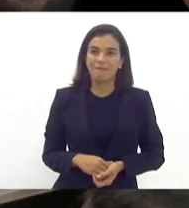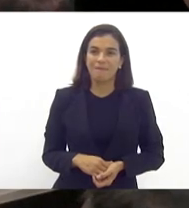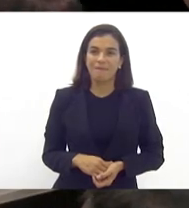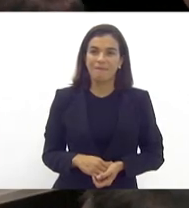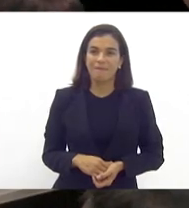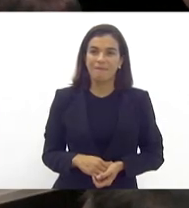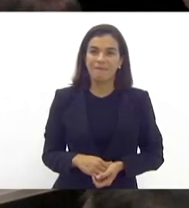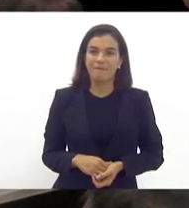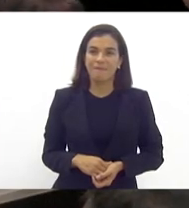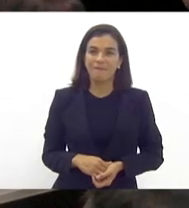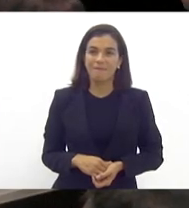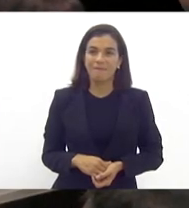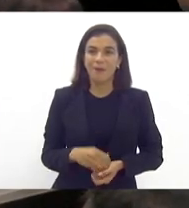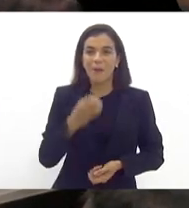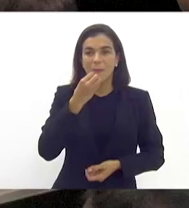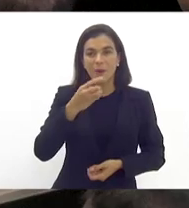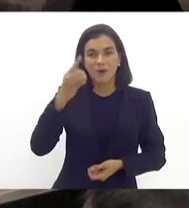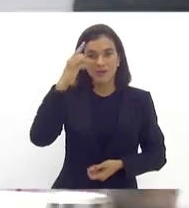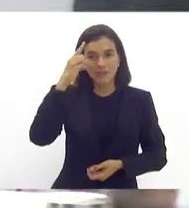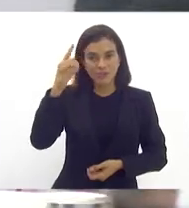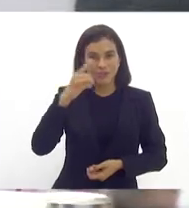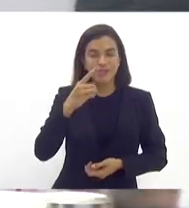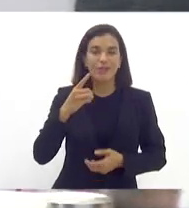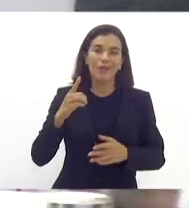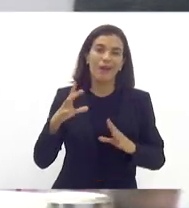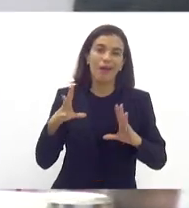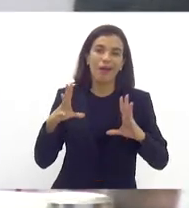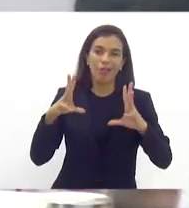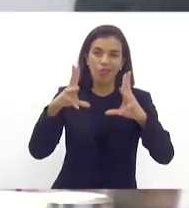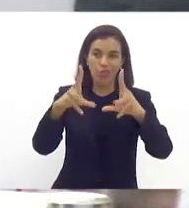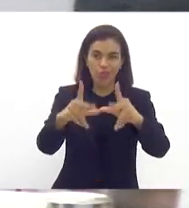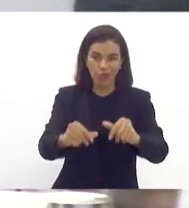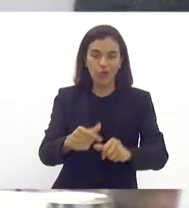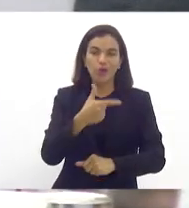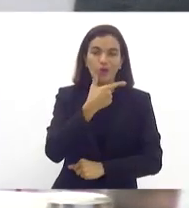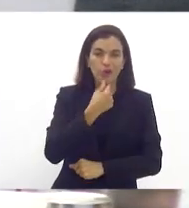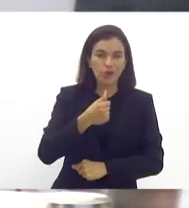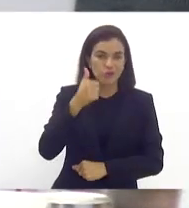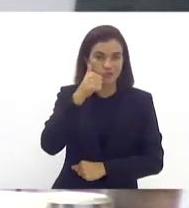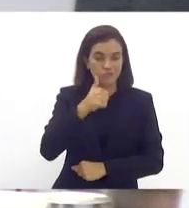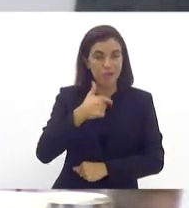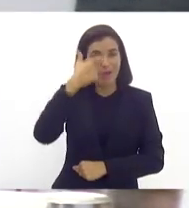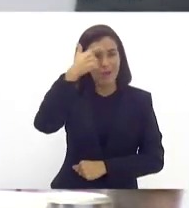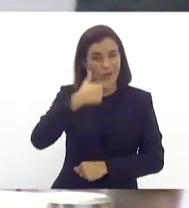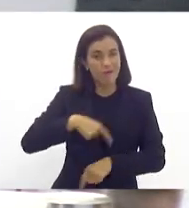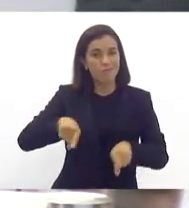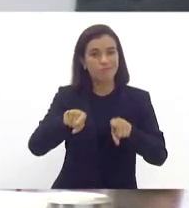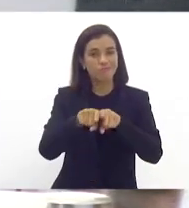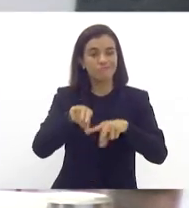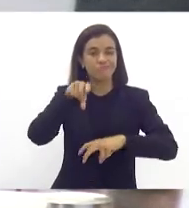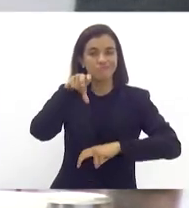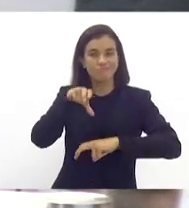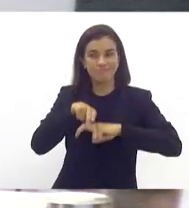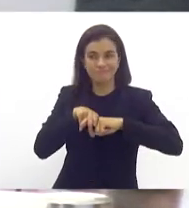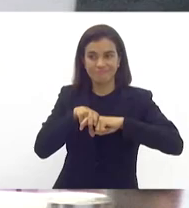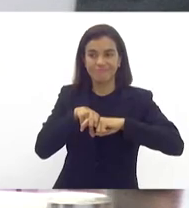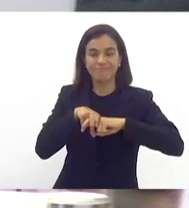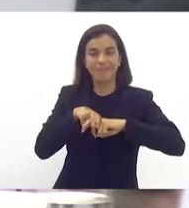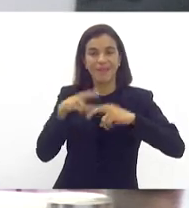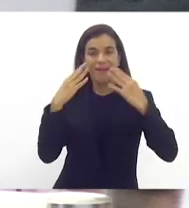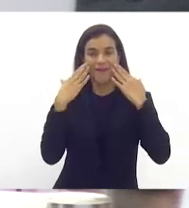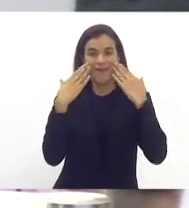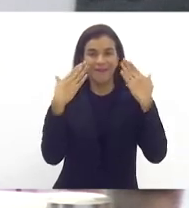D Regina por favor bom dia a todos e todas eu estou também sentada aqui à